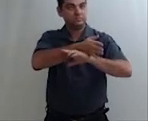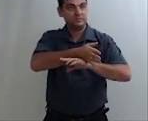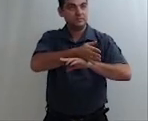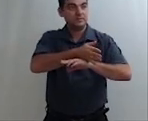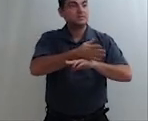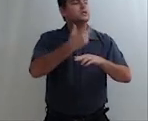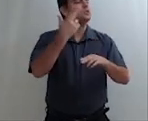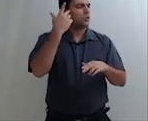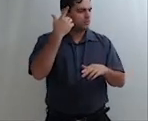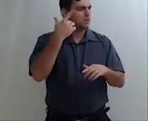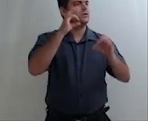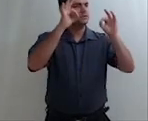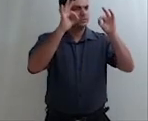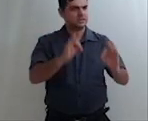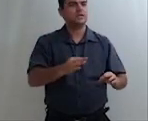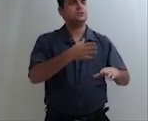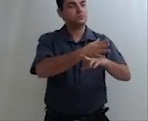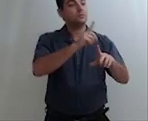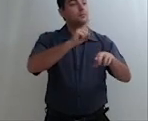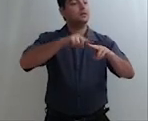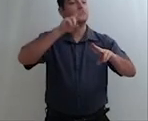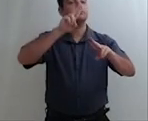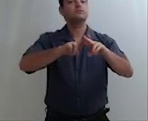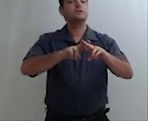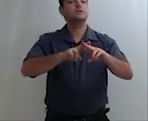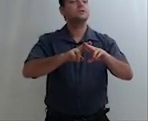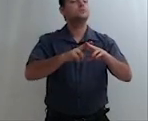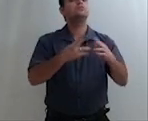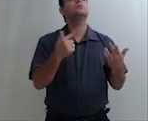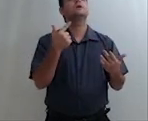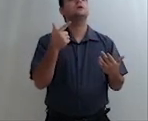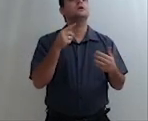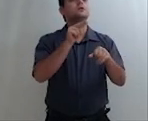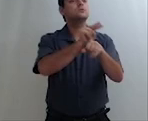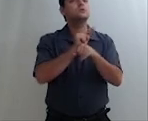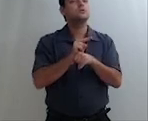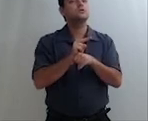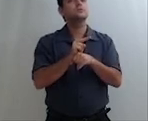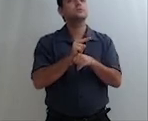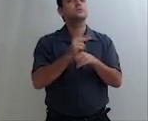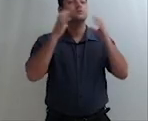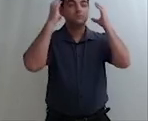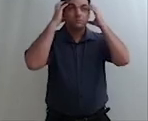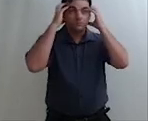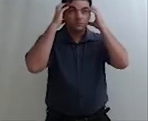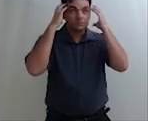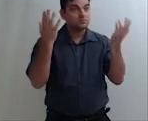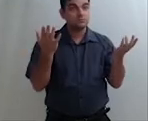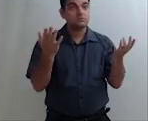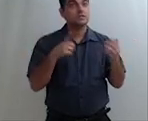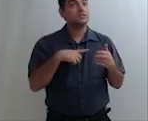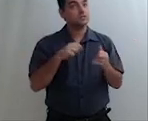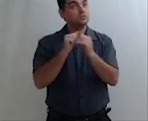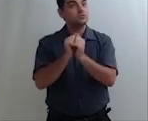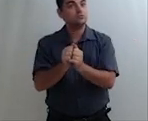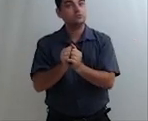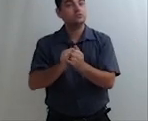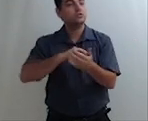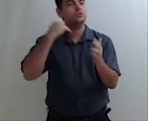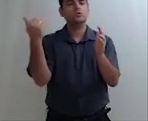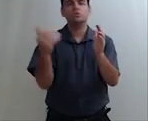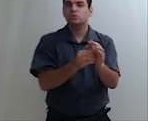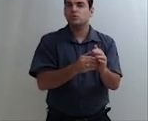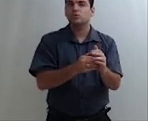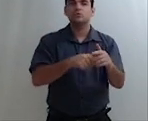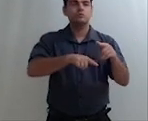legalidade no ato da prisão não foram arrecadados os protetores auriculares que se encontravam junto com todos os projéteis